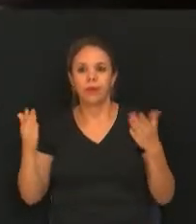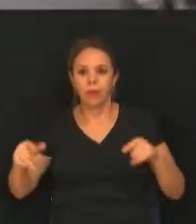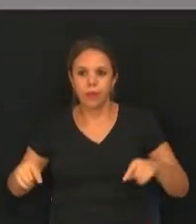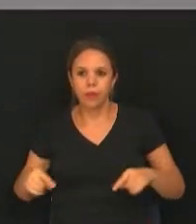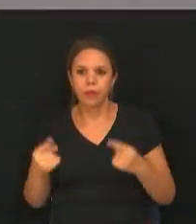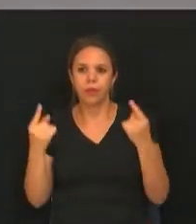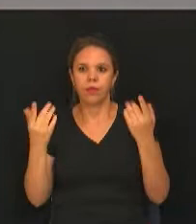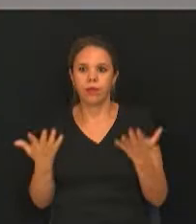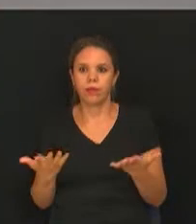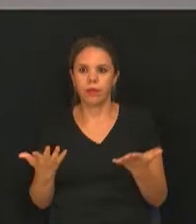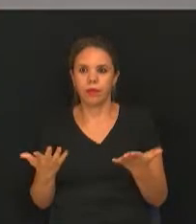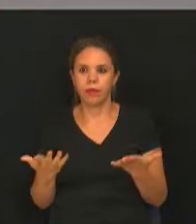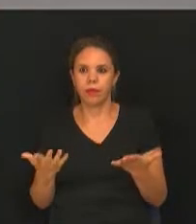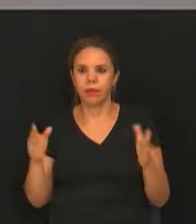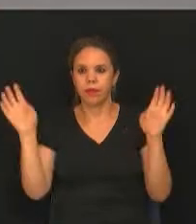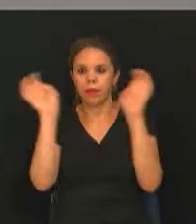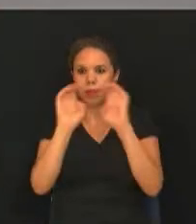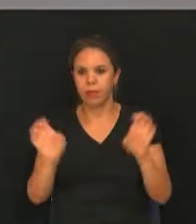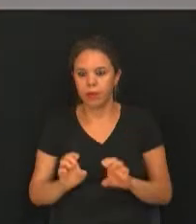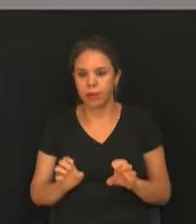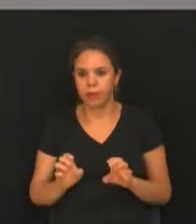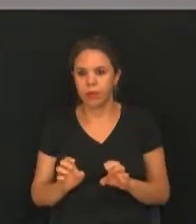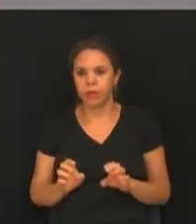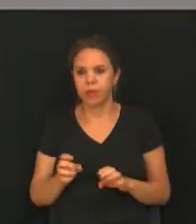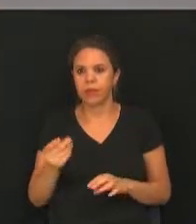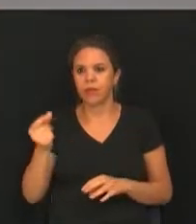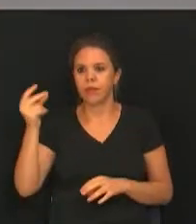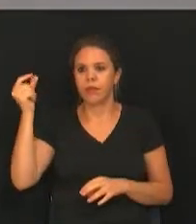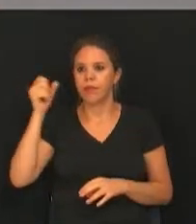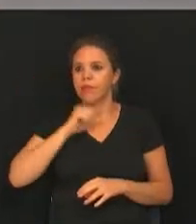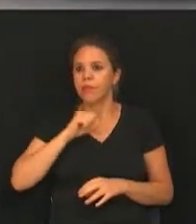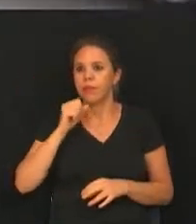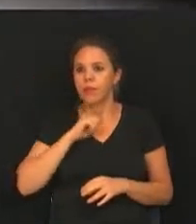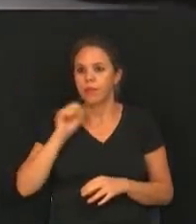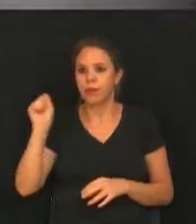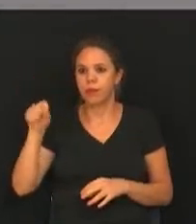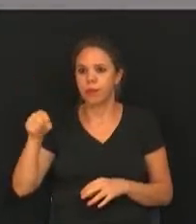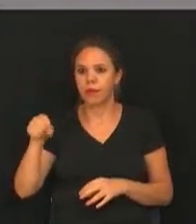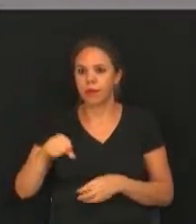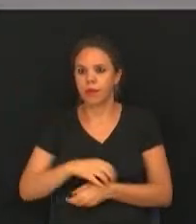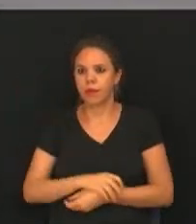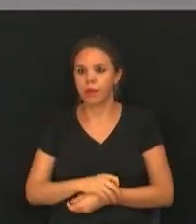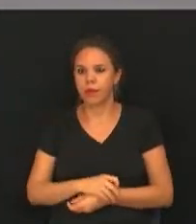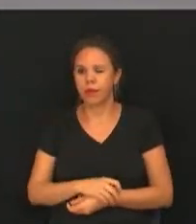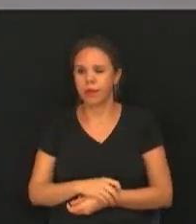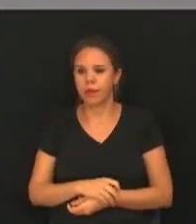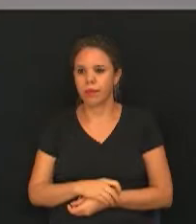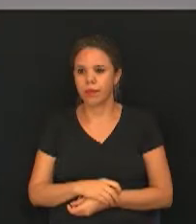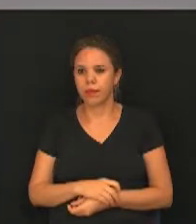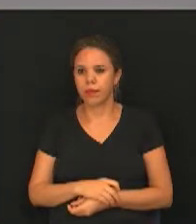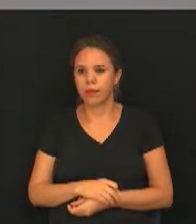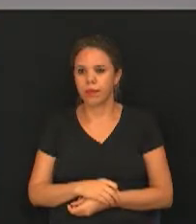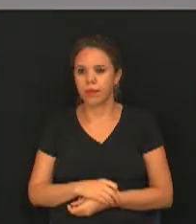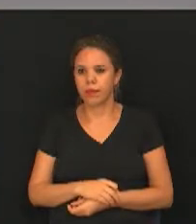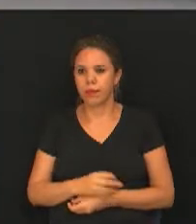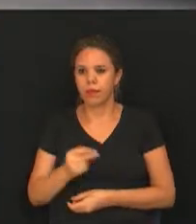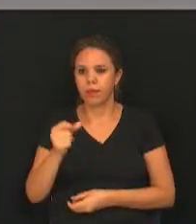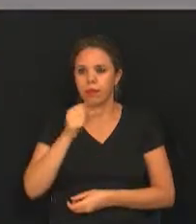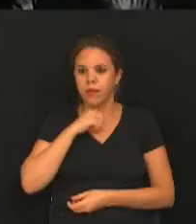para mexer nessas estruturas que são tão antigas aqui? Sim, são estruturas bastante antigas,